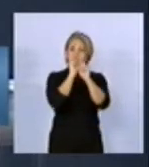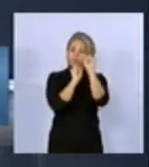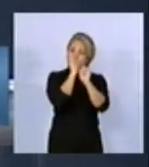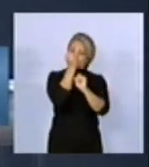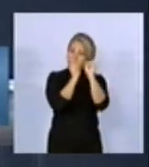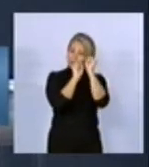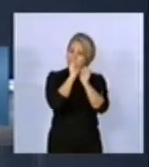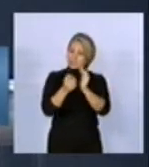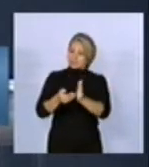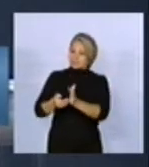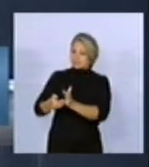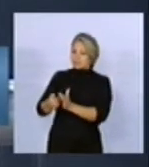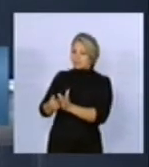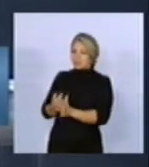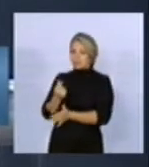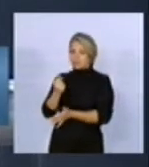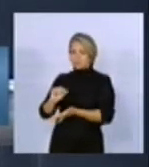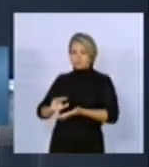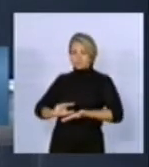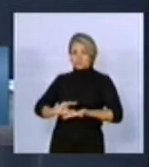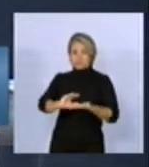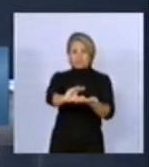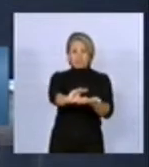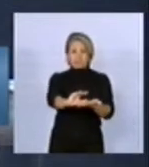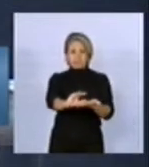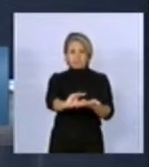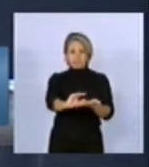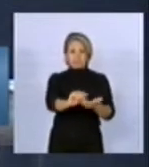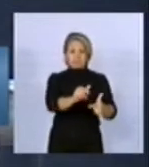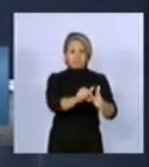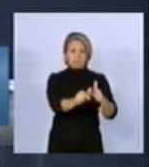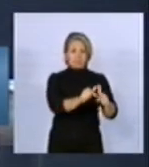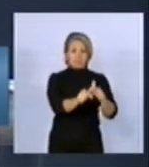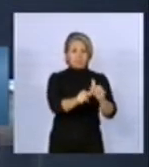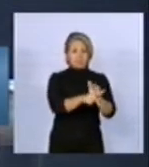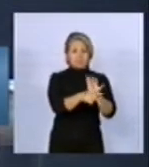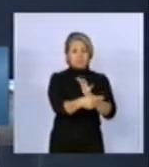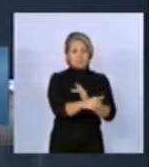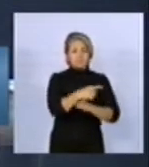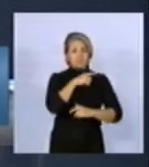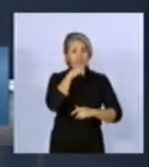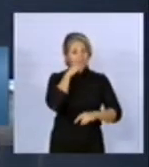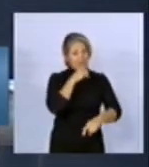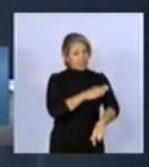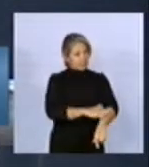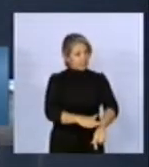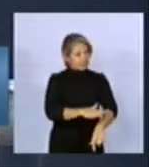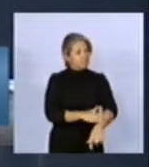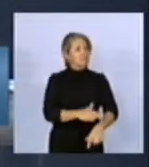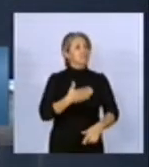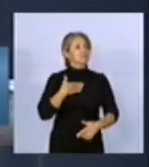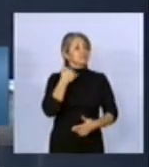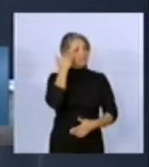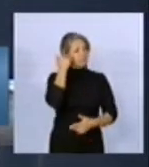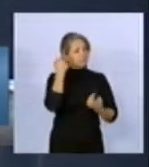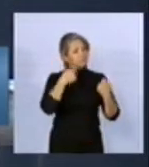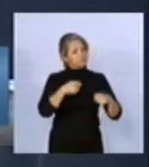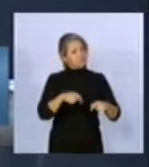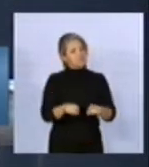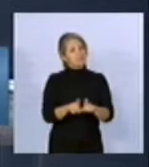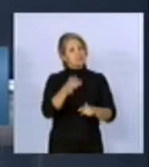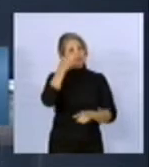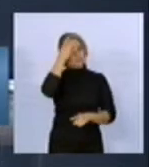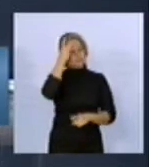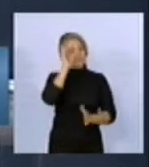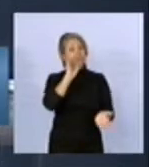que tirar de seu capital de giro e investir nessas férias é claro que é necessário temos a consciência disso mas também